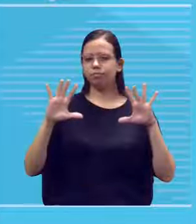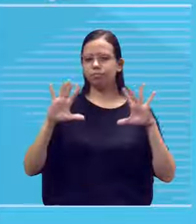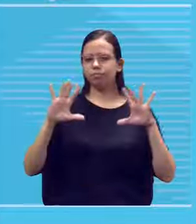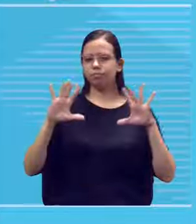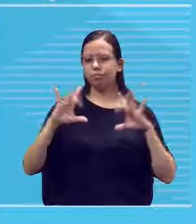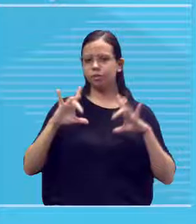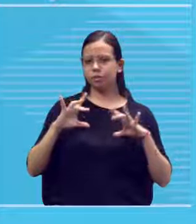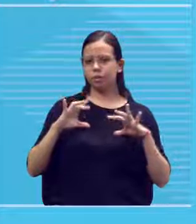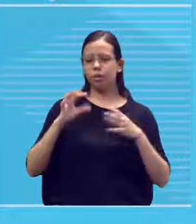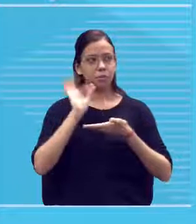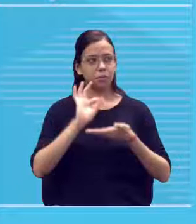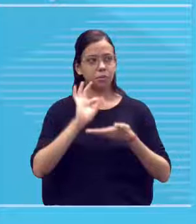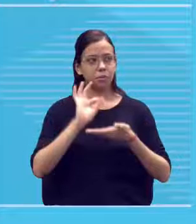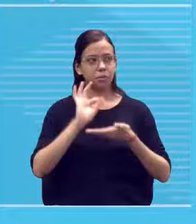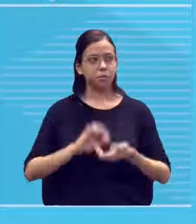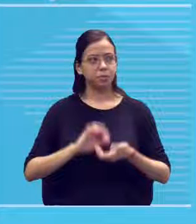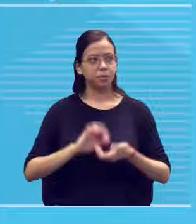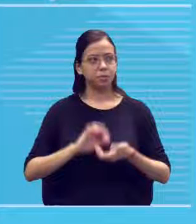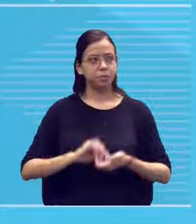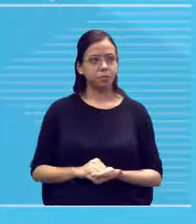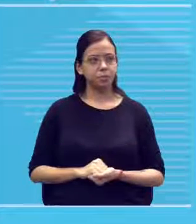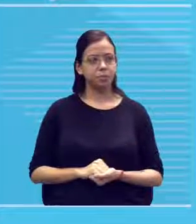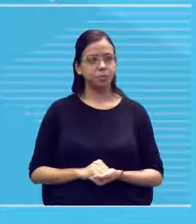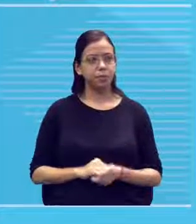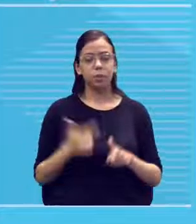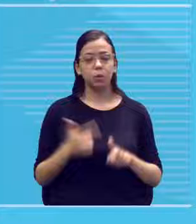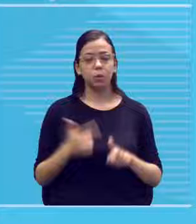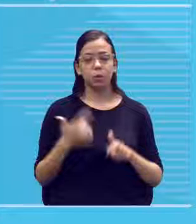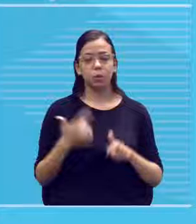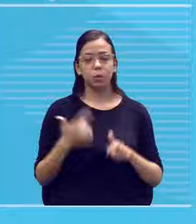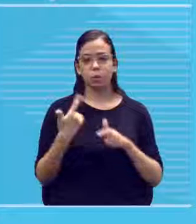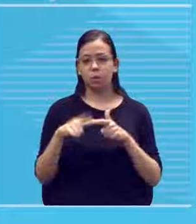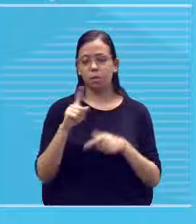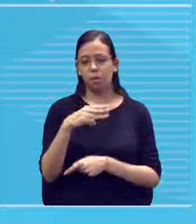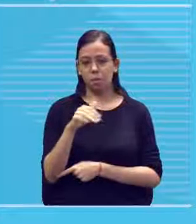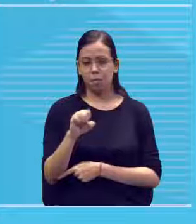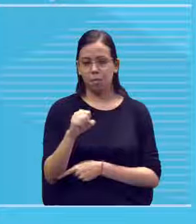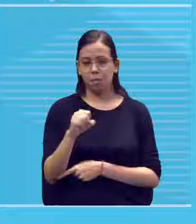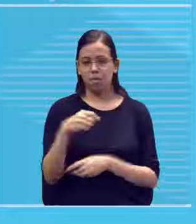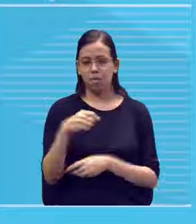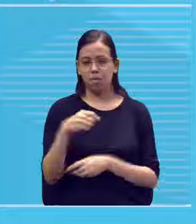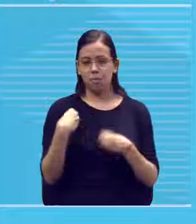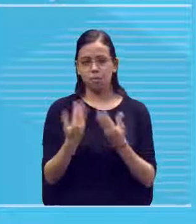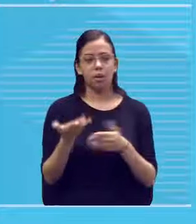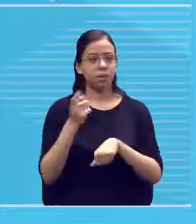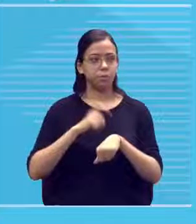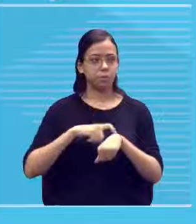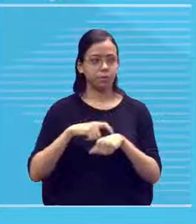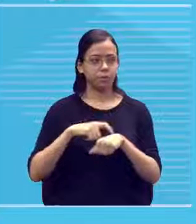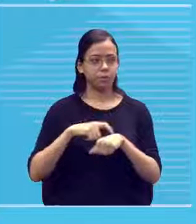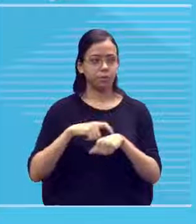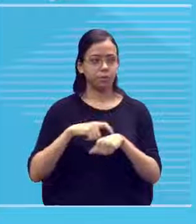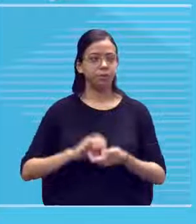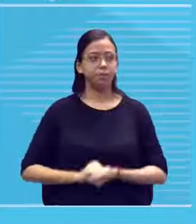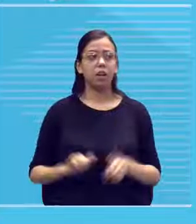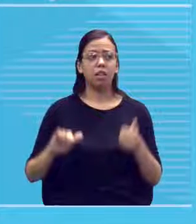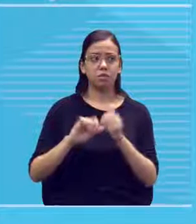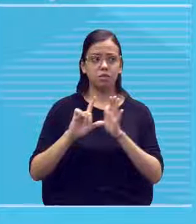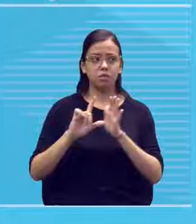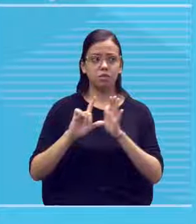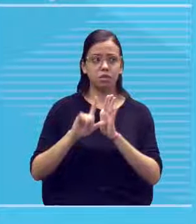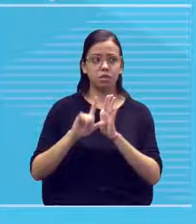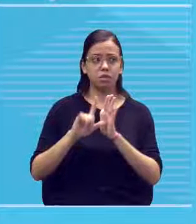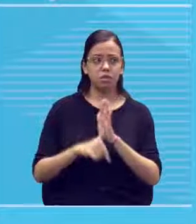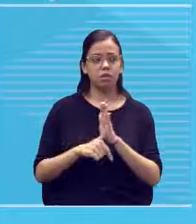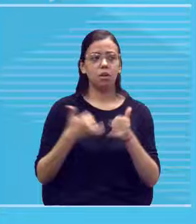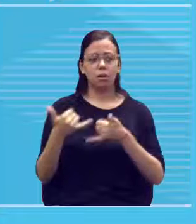café aqui o problema é nesse mais aqui né que eu quero que você ajeite eu vou dar um tempinho para você talvez seja adiado o